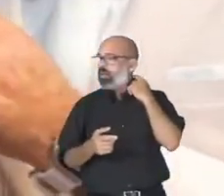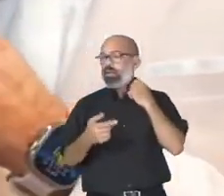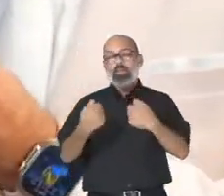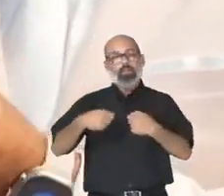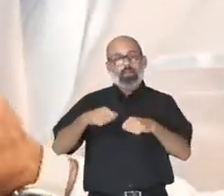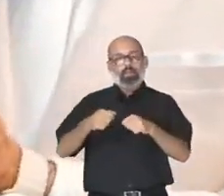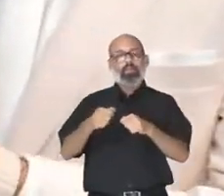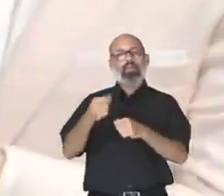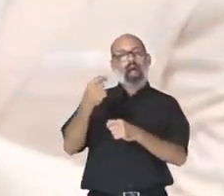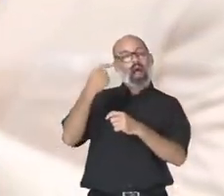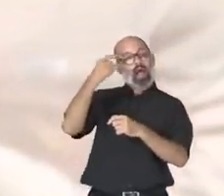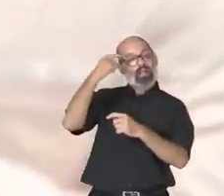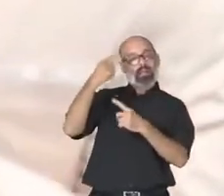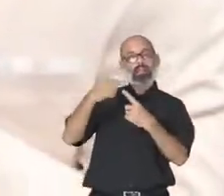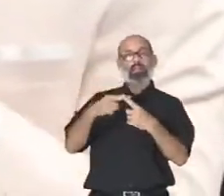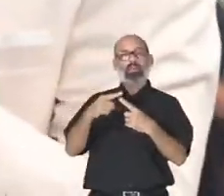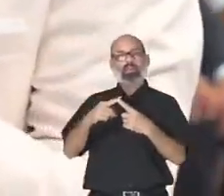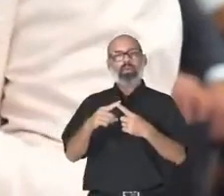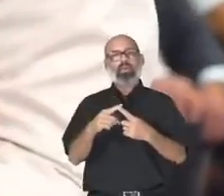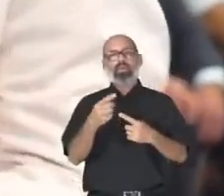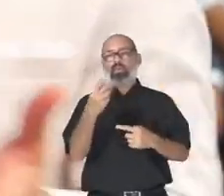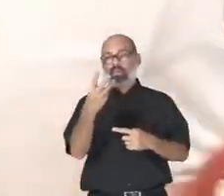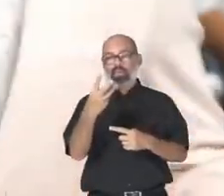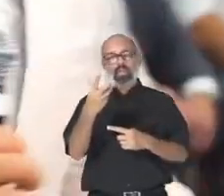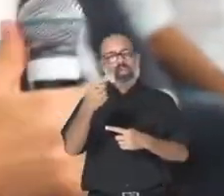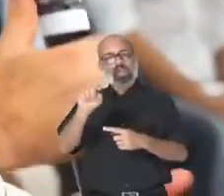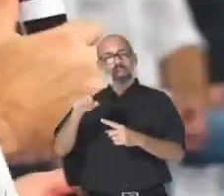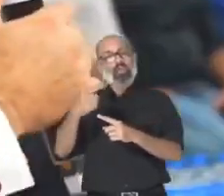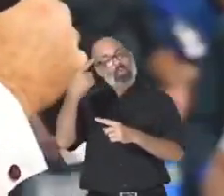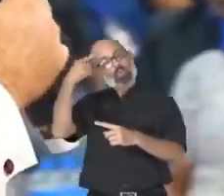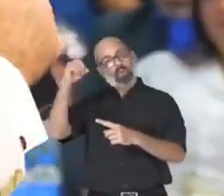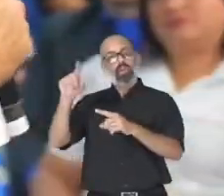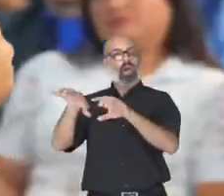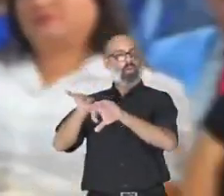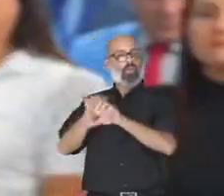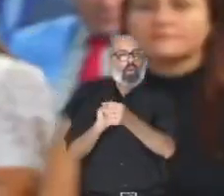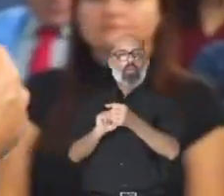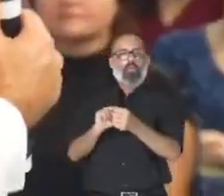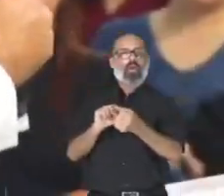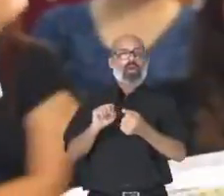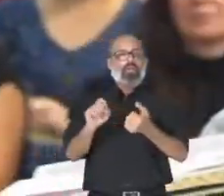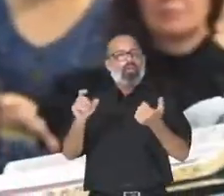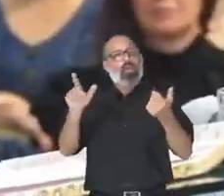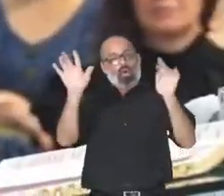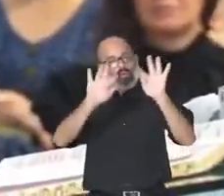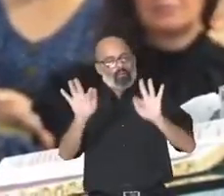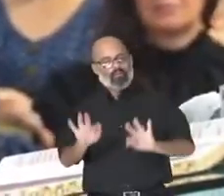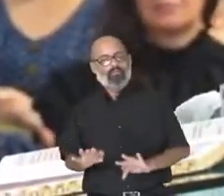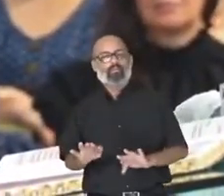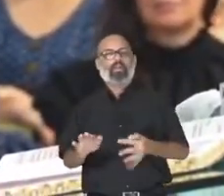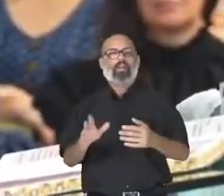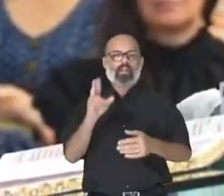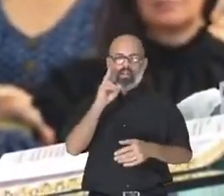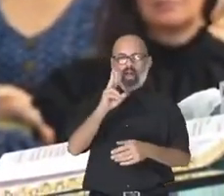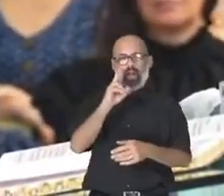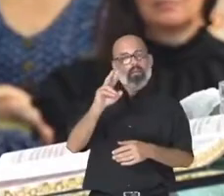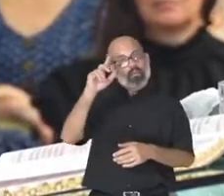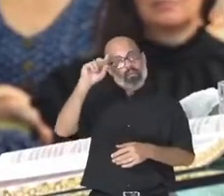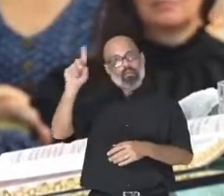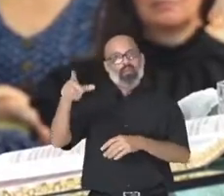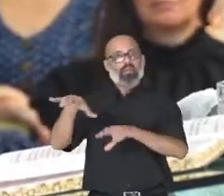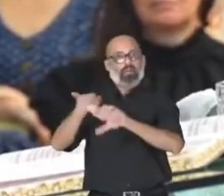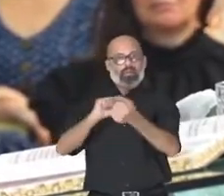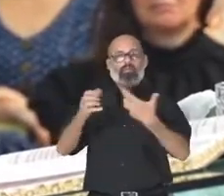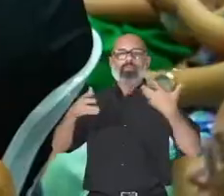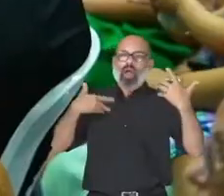mente deles para tentar entender, porque eles estão tristes. É o dia da formatura. É um dia de felicidade. Lembra do dia que você se formou? Lembra do